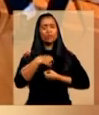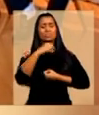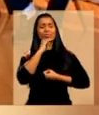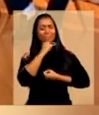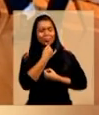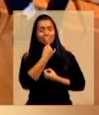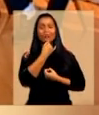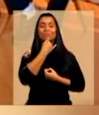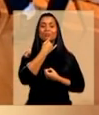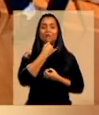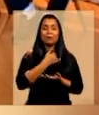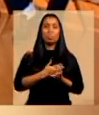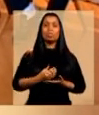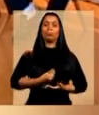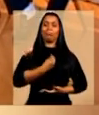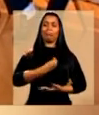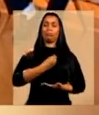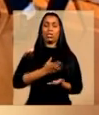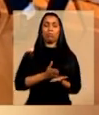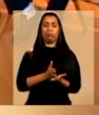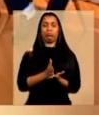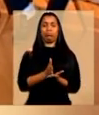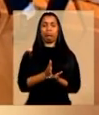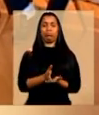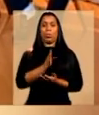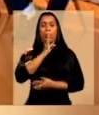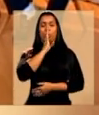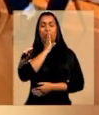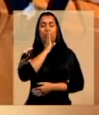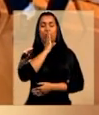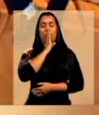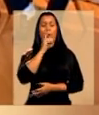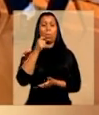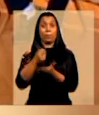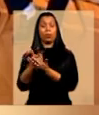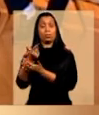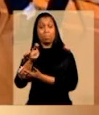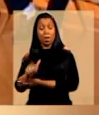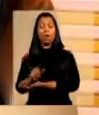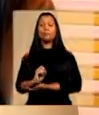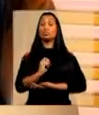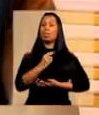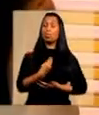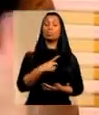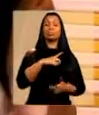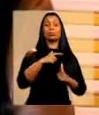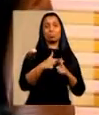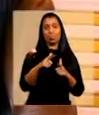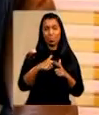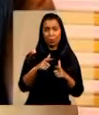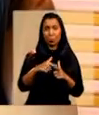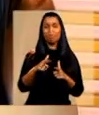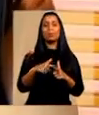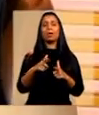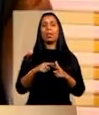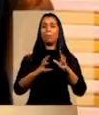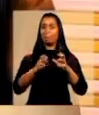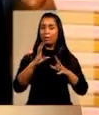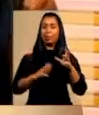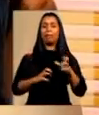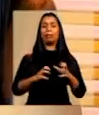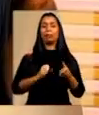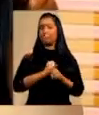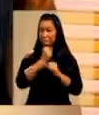angústia, tristeza e acabo me comportando, me isolando ou comprando a mais, né? Ou tendo problemas de